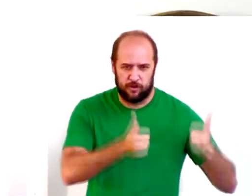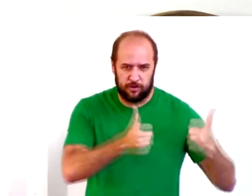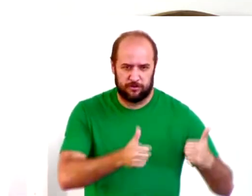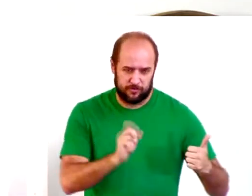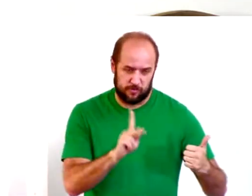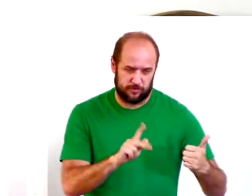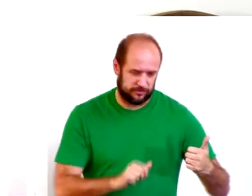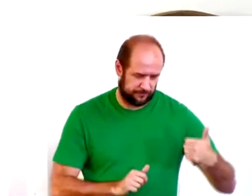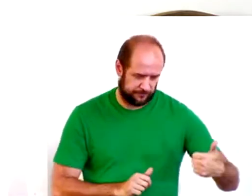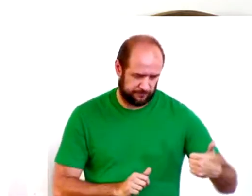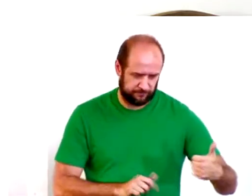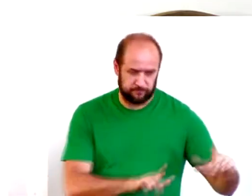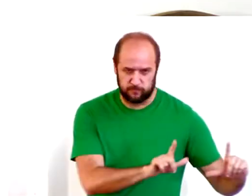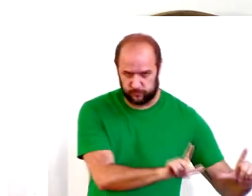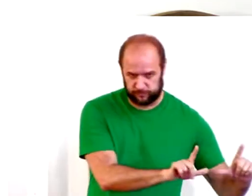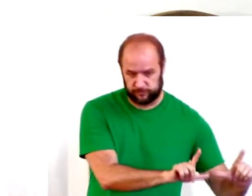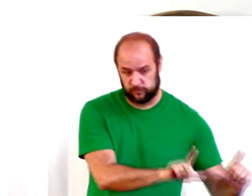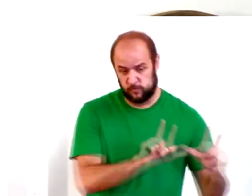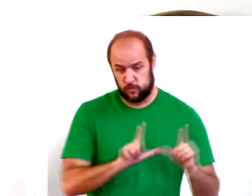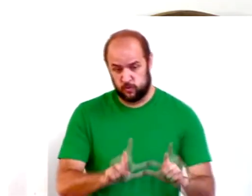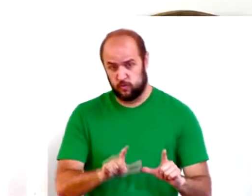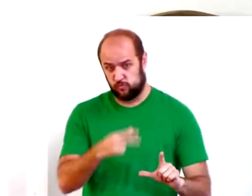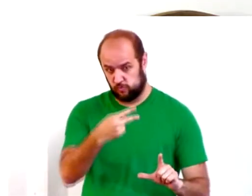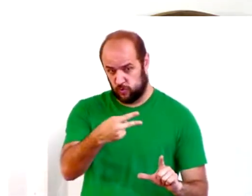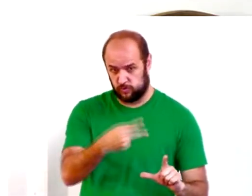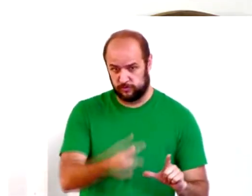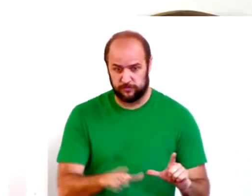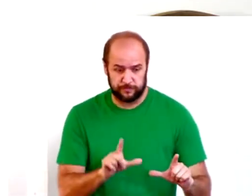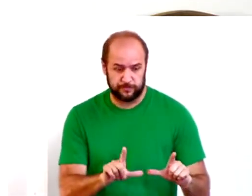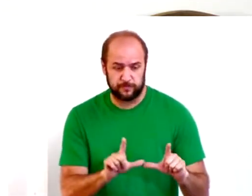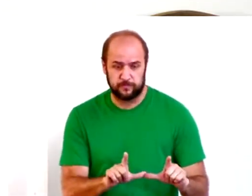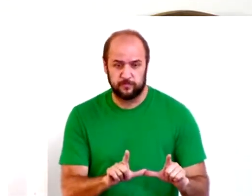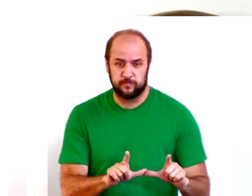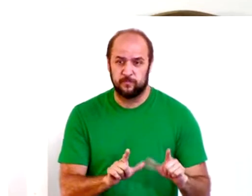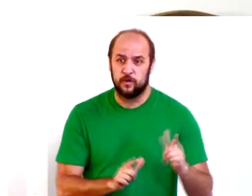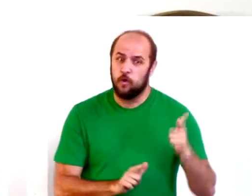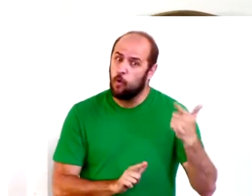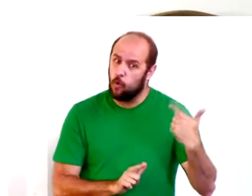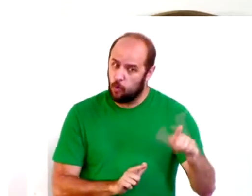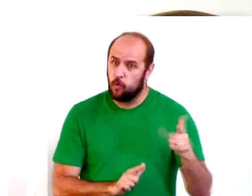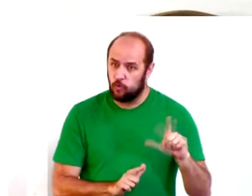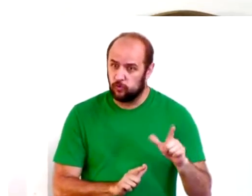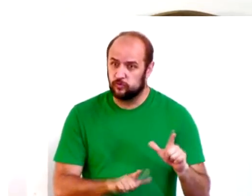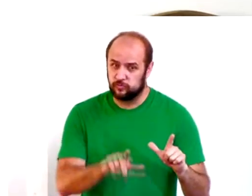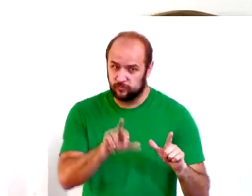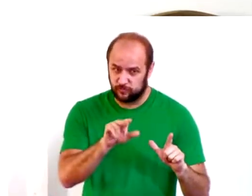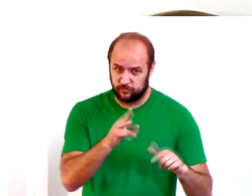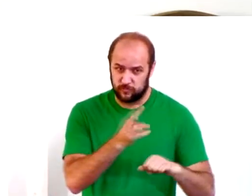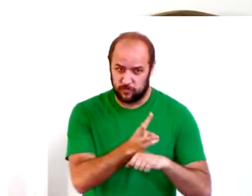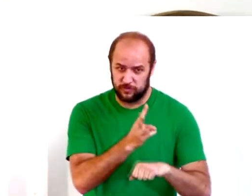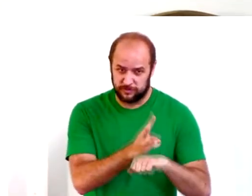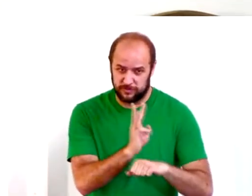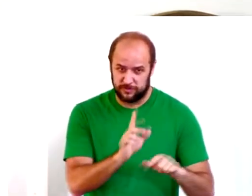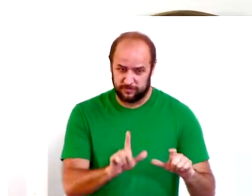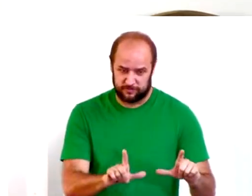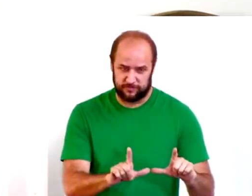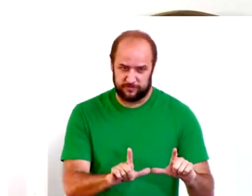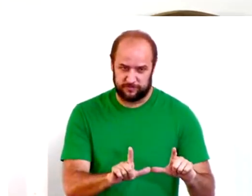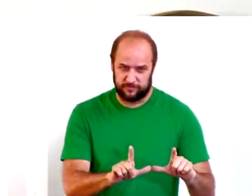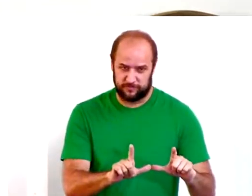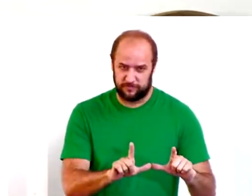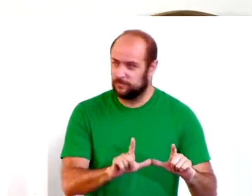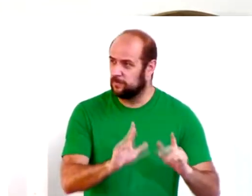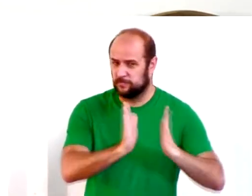tá? Um outro desenho que o pastor gostaria que vocês fizessem é outro emoji de WhatsApp também, são as